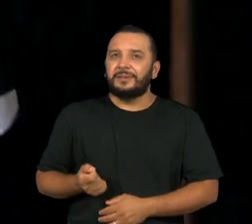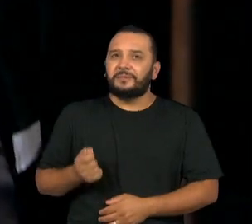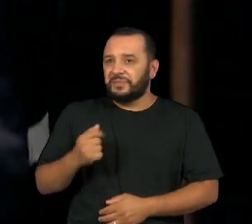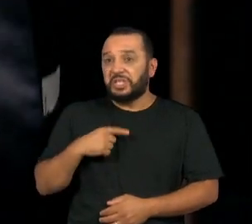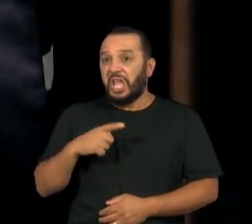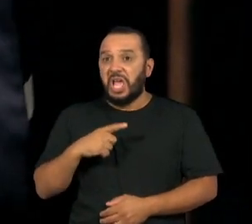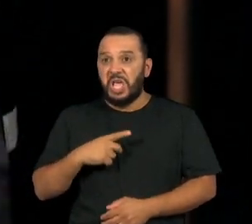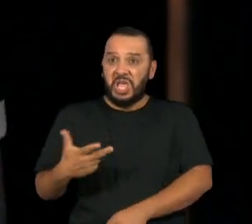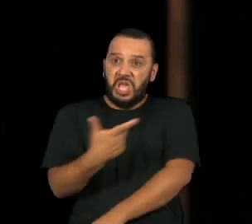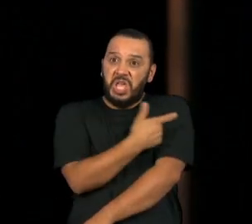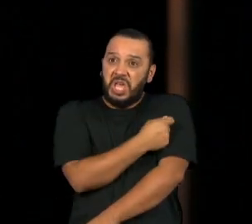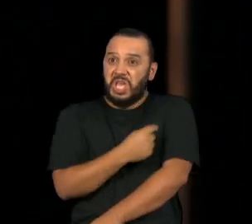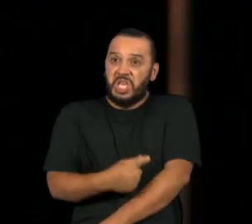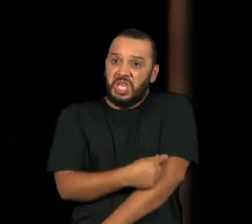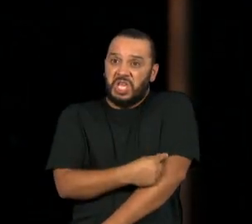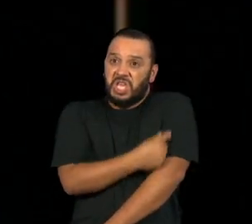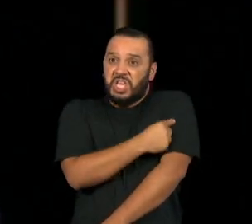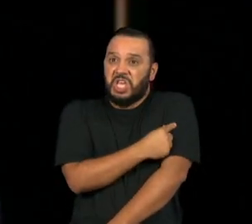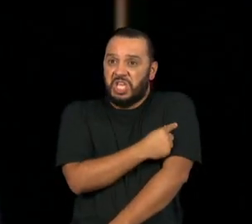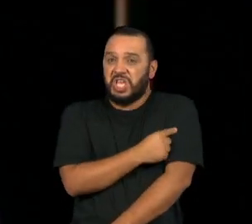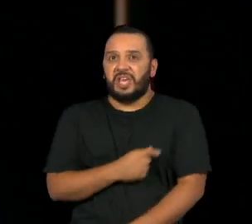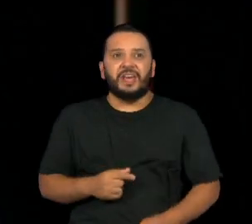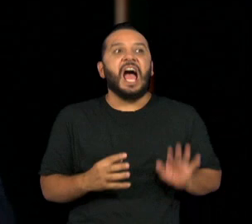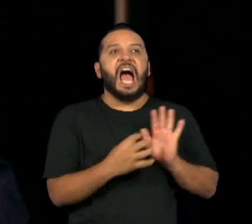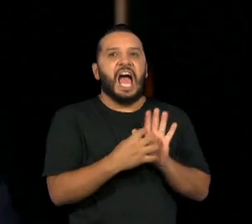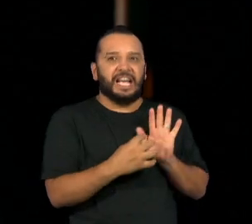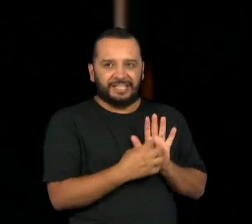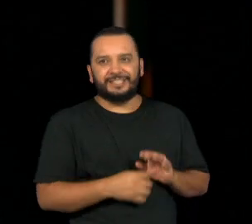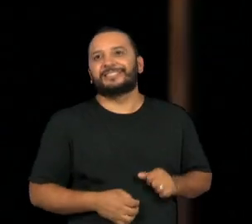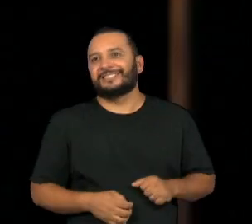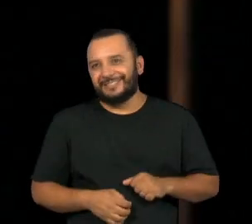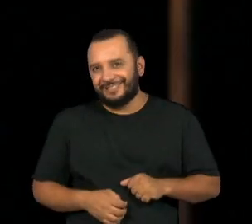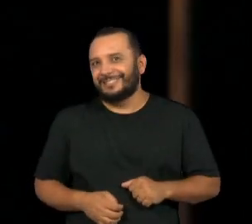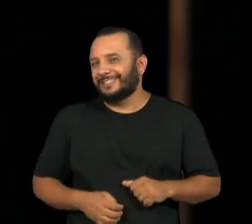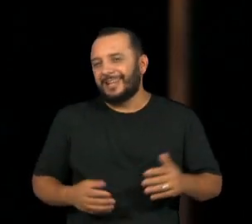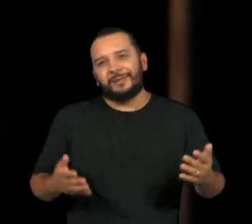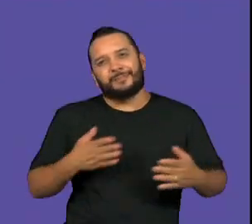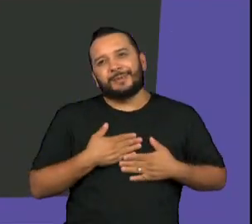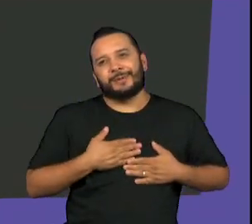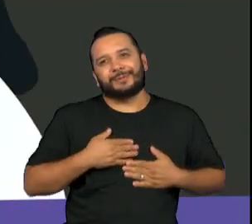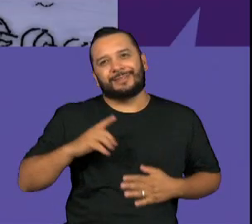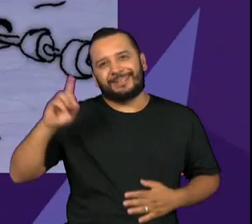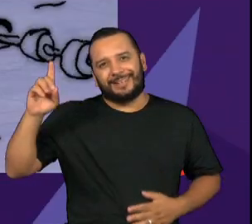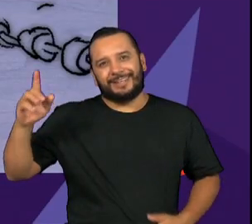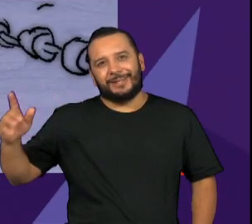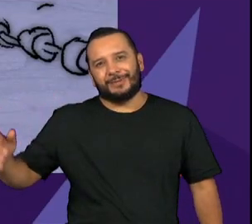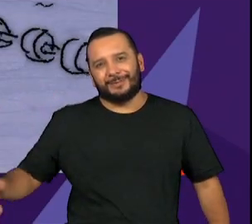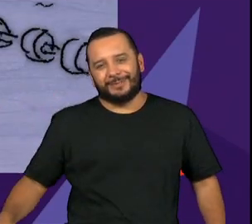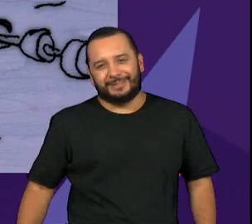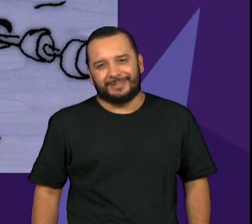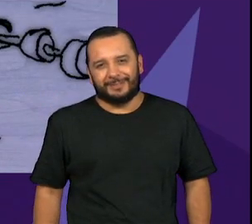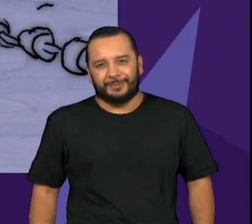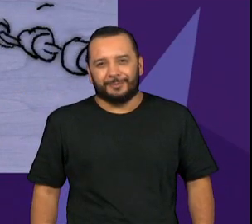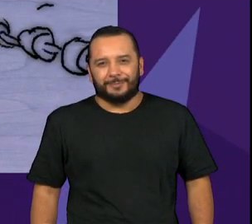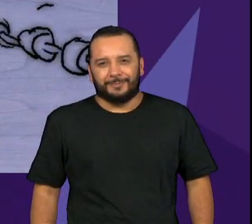chip, então eu não acredito. Vai dar AIDS. Vai dar AIDS, mano. Pelo amor de Deus, cara.